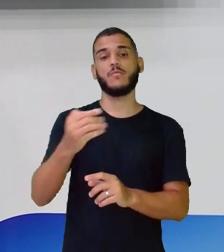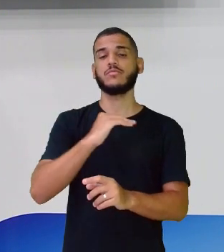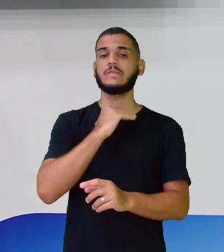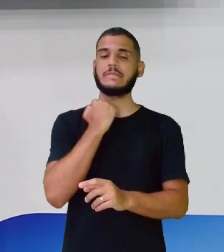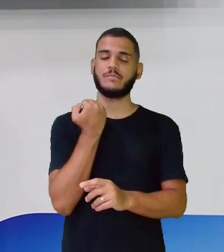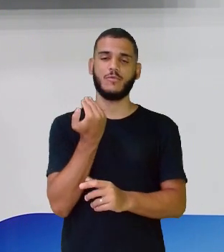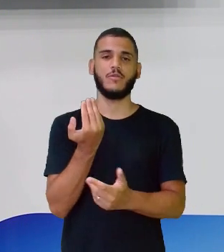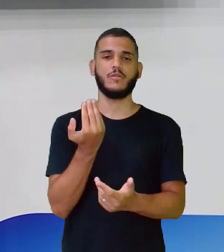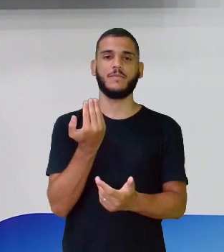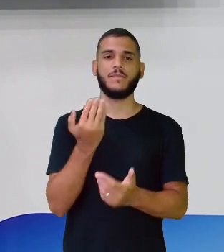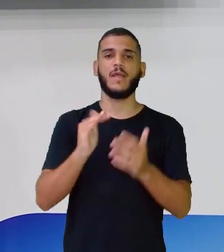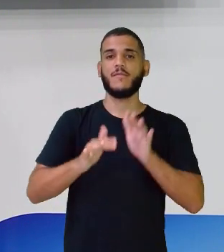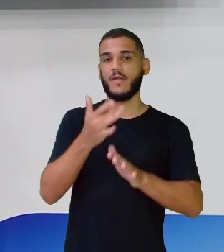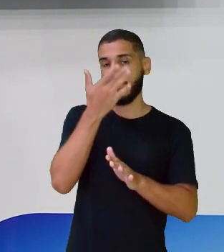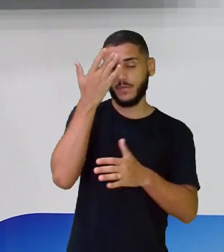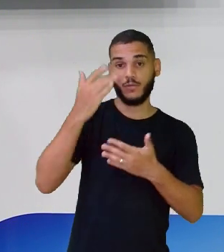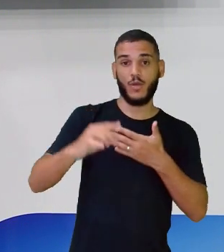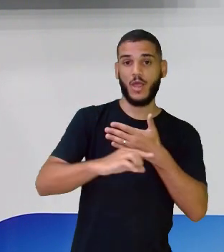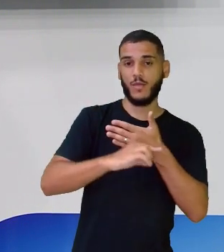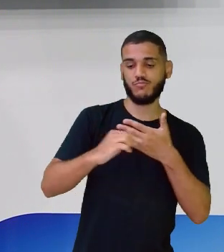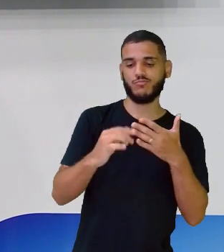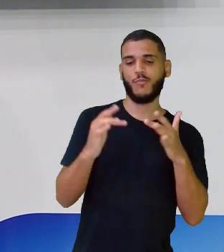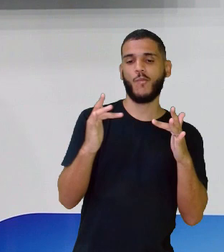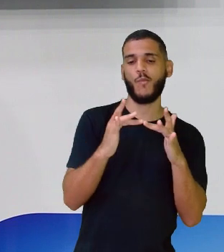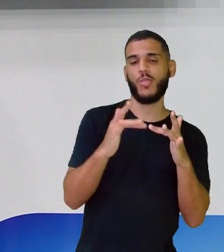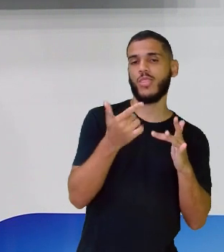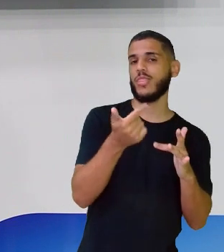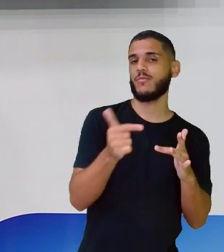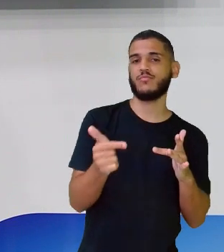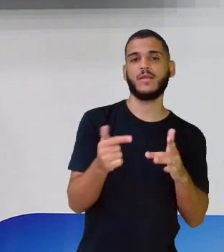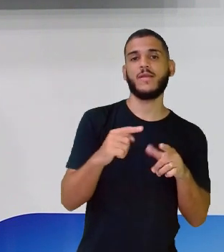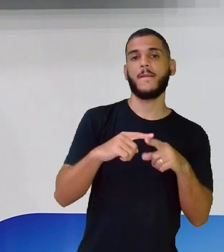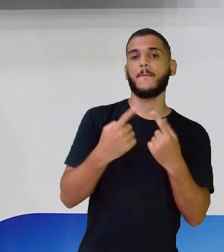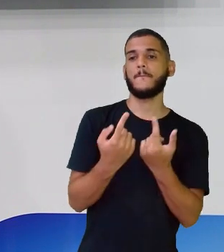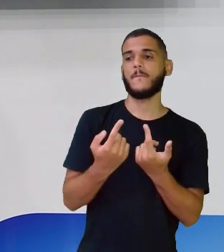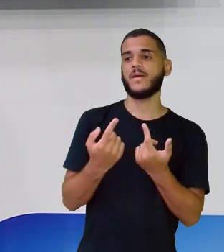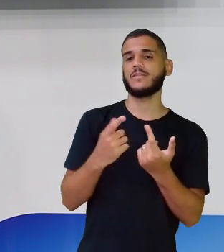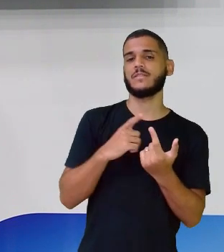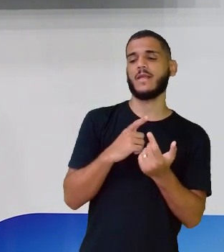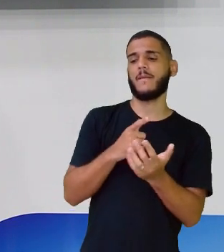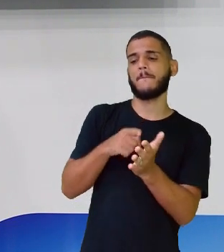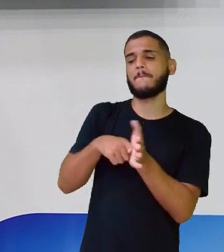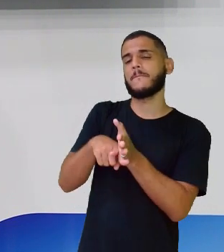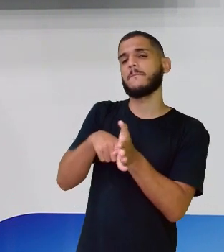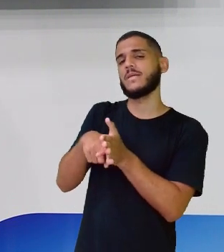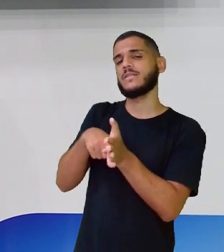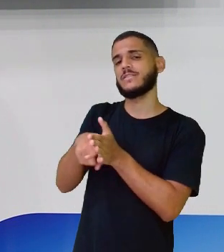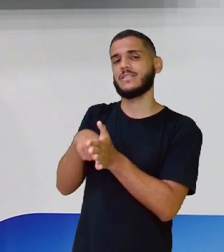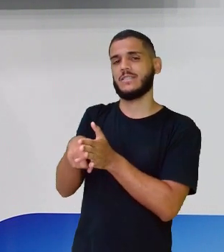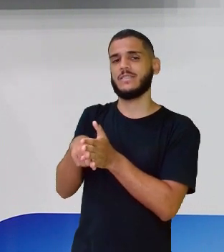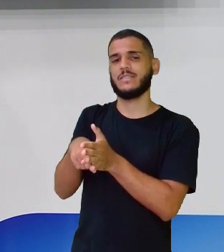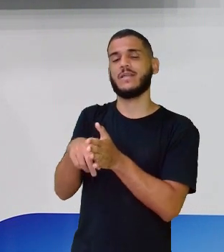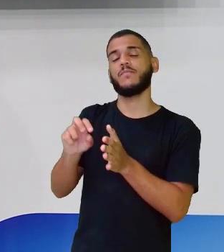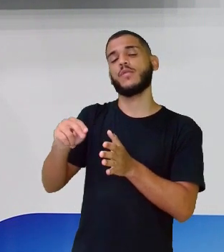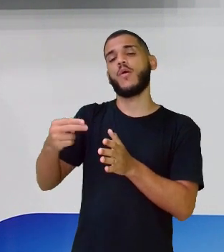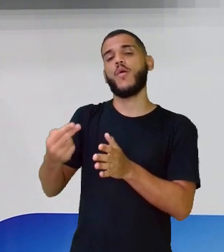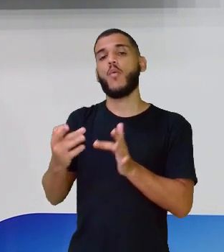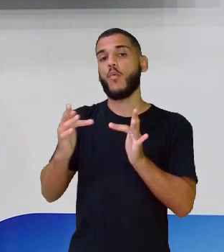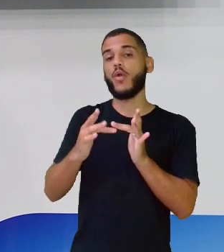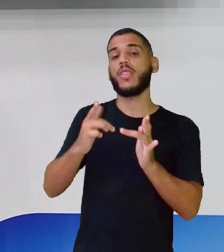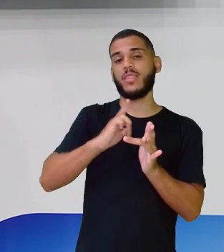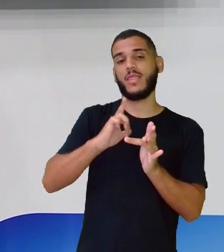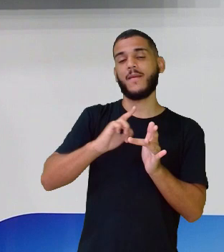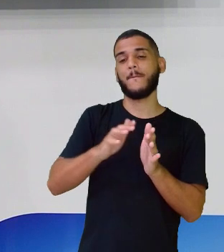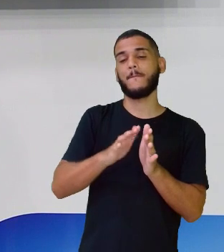pessoa, às vezes até tem contato com a pessoa, mas a pessoa, no período, no processo, ela vem a falecer.